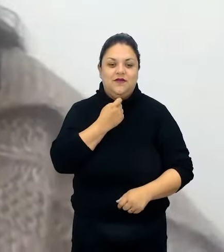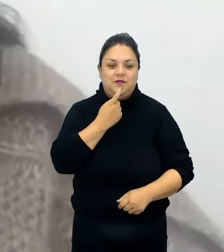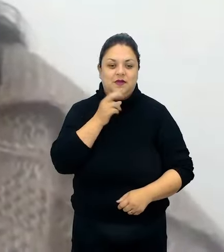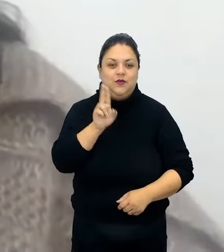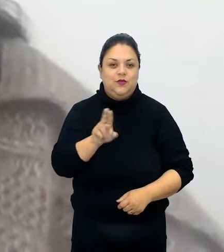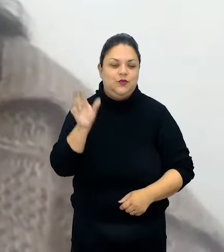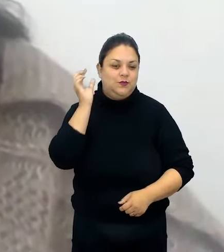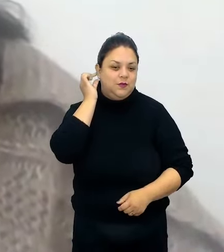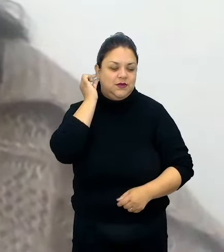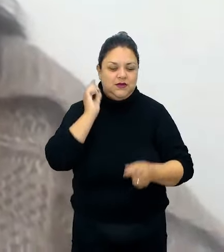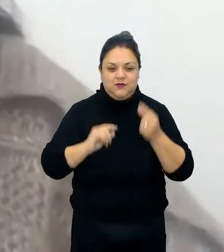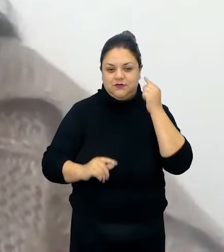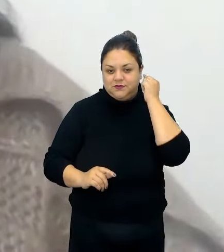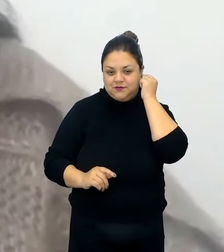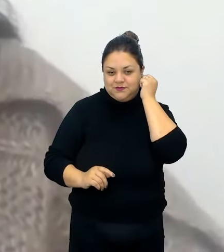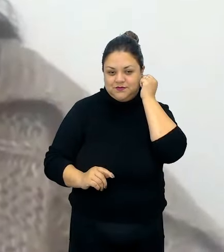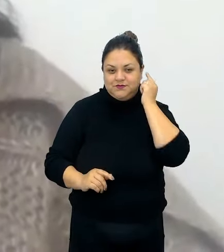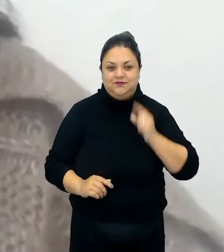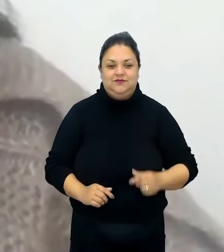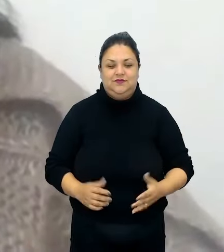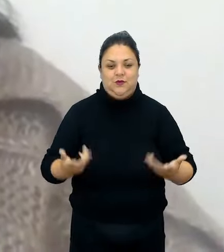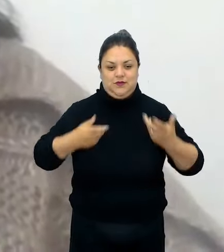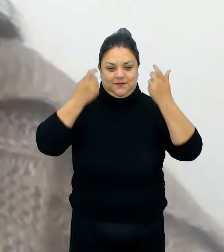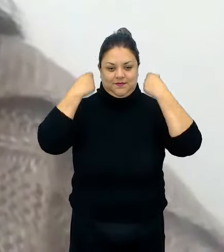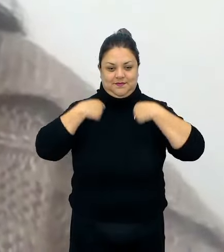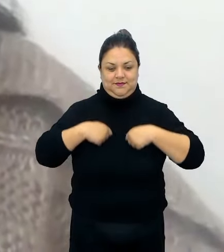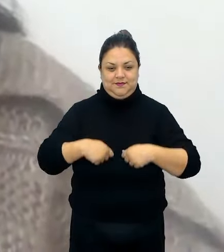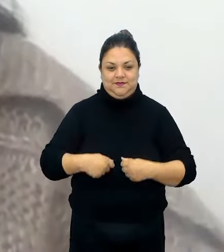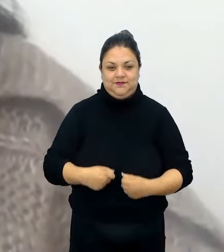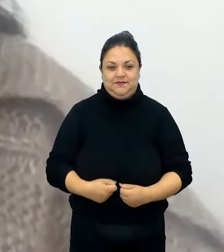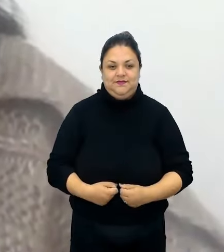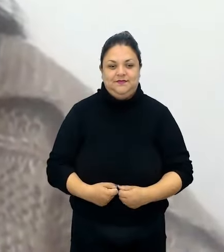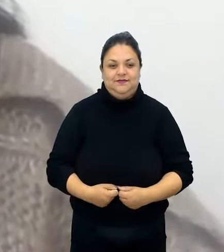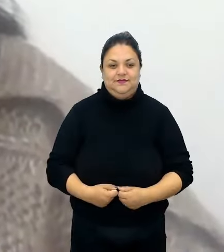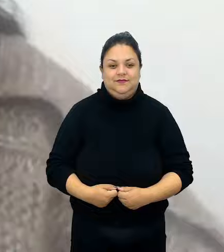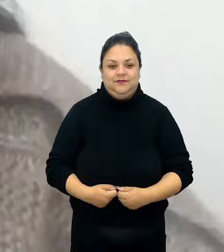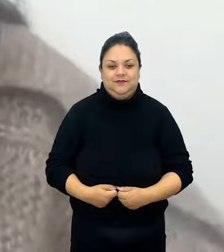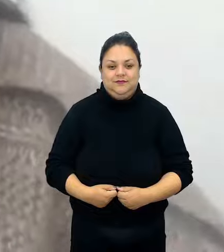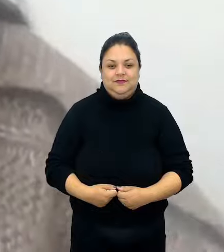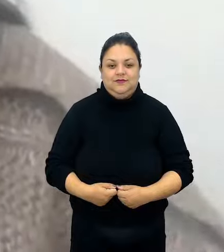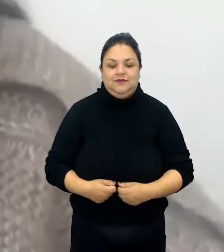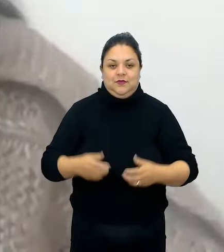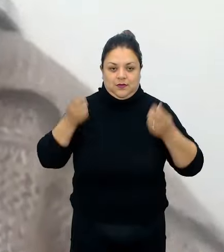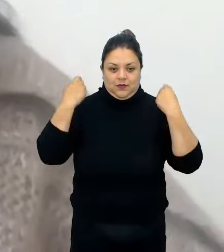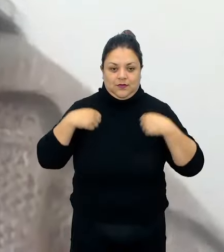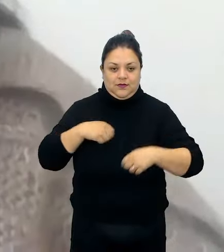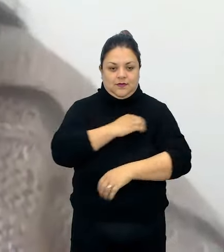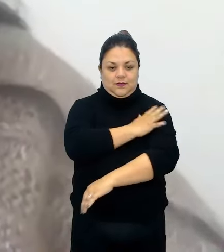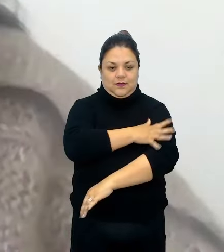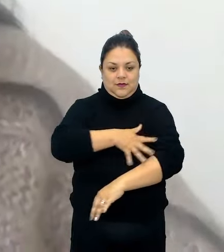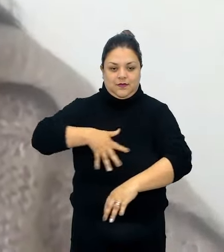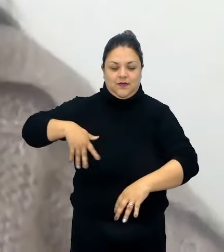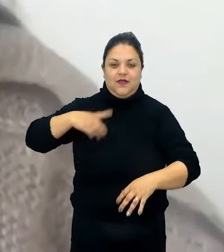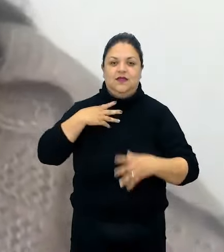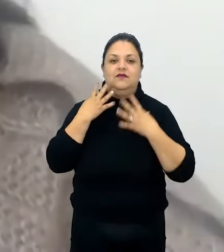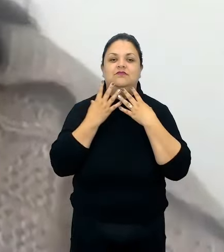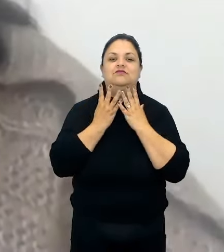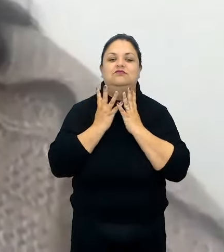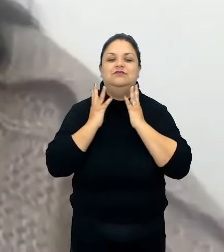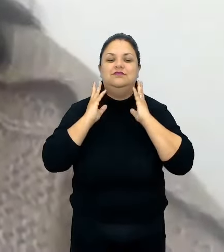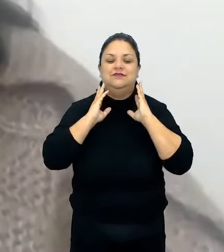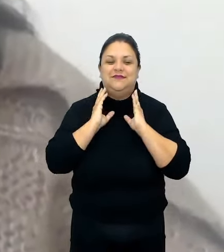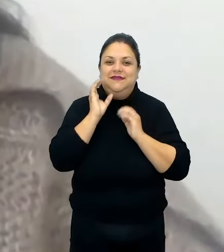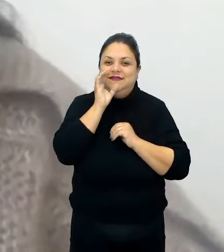brinco. Estou hoje, porque está frio em São Paulo, né? Com um poncho que tem uma gola bem grande, onde aquece a